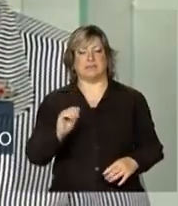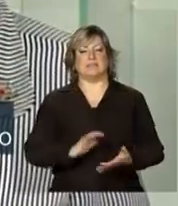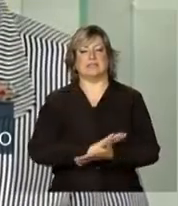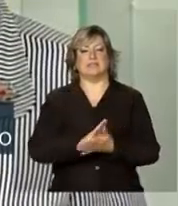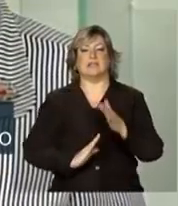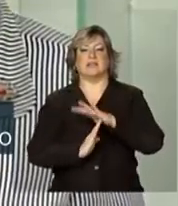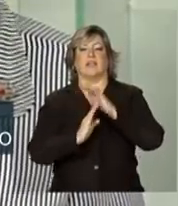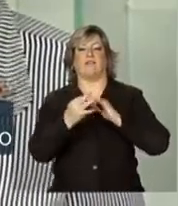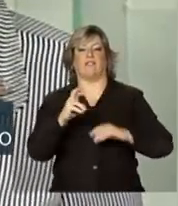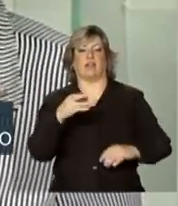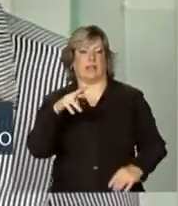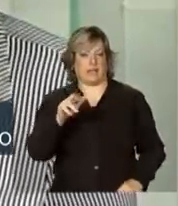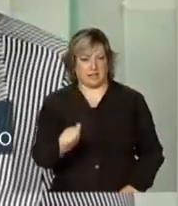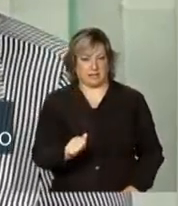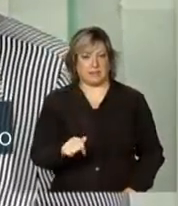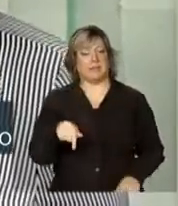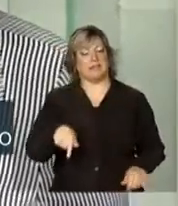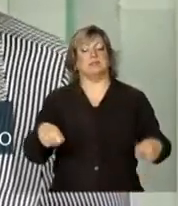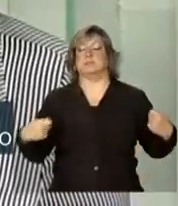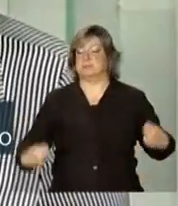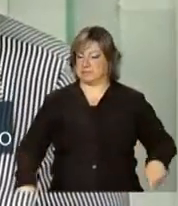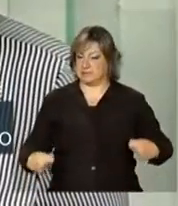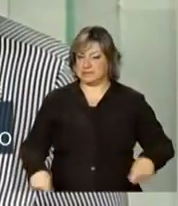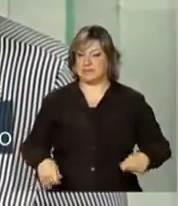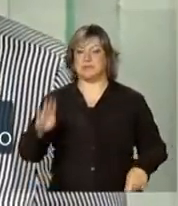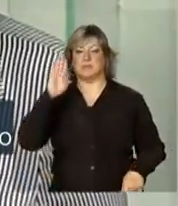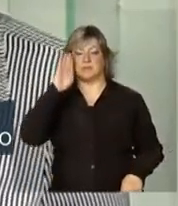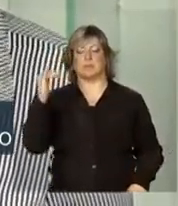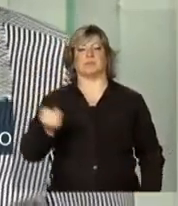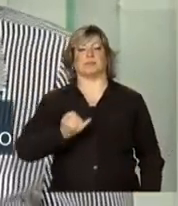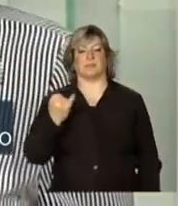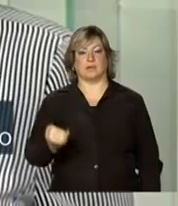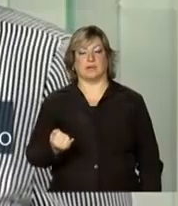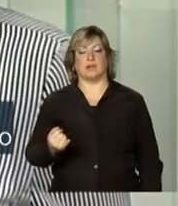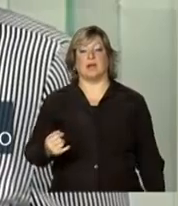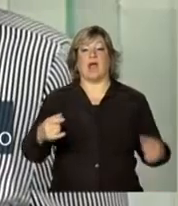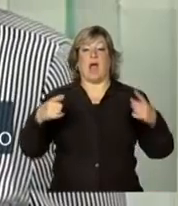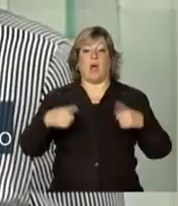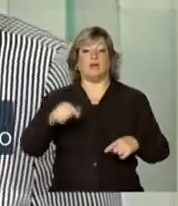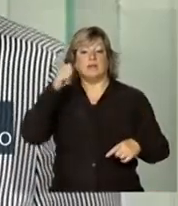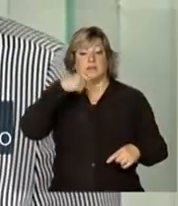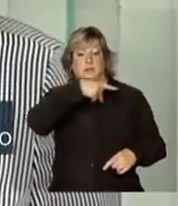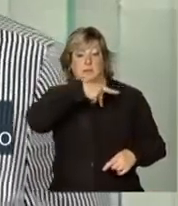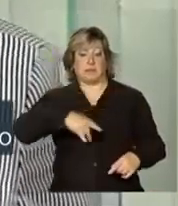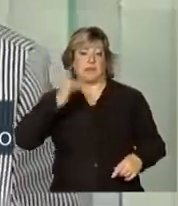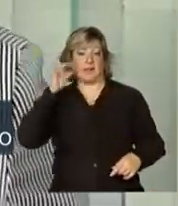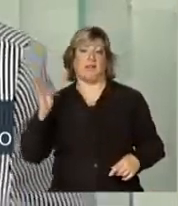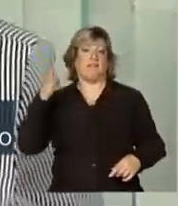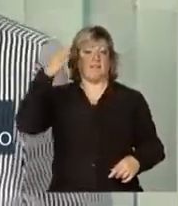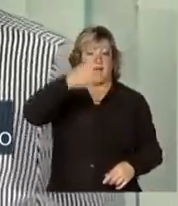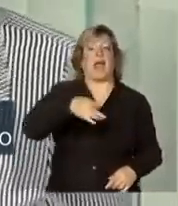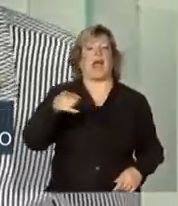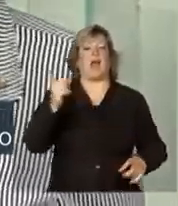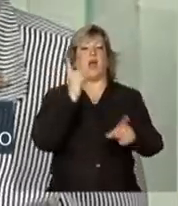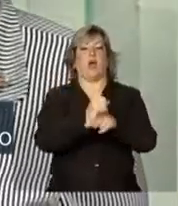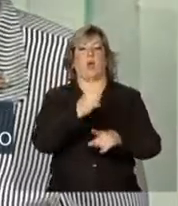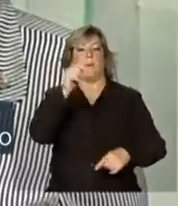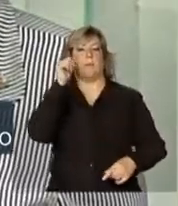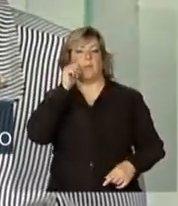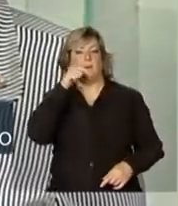é necessária, é fundamental. Para onde a presidenta vai, ela encontra uma mulher